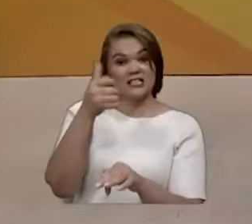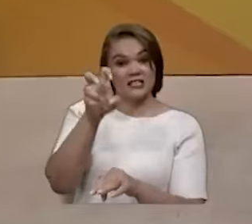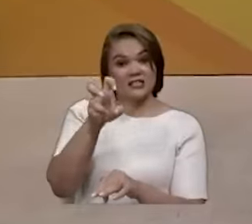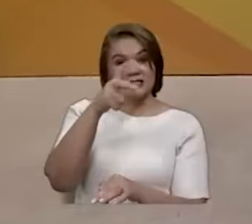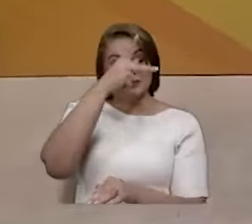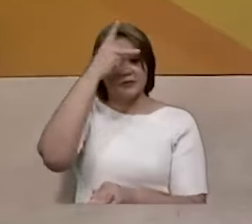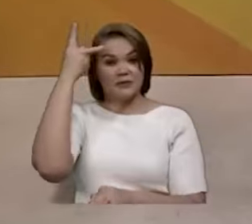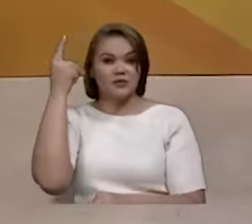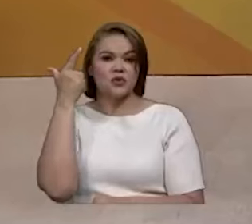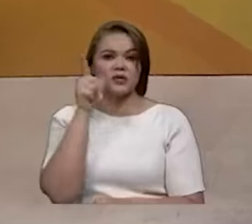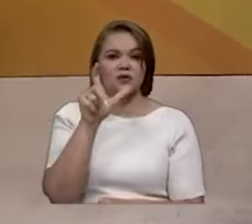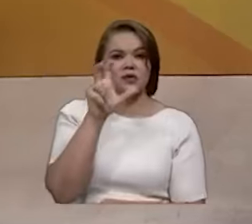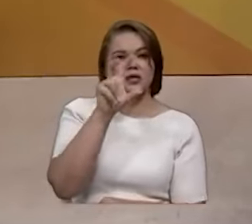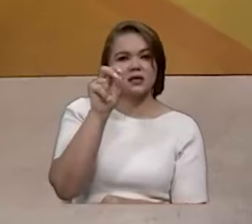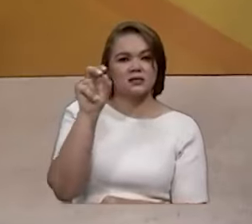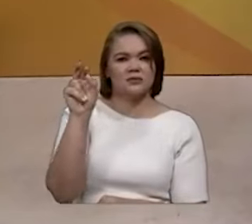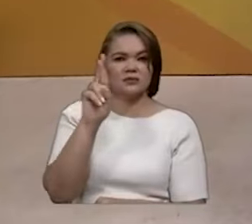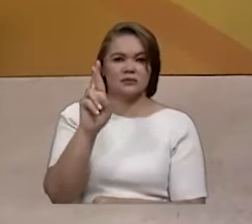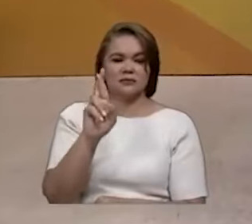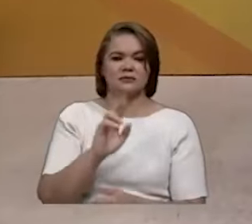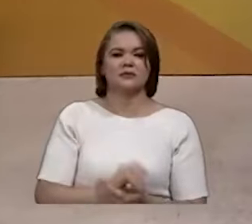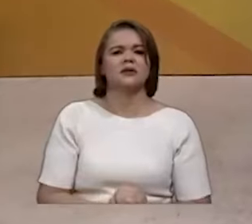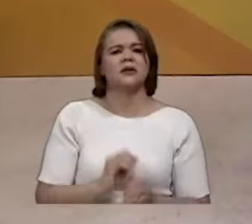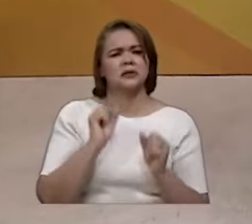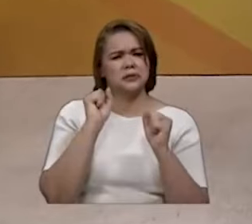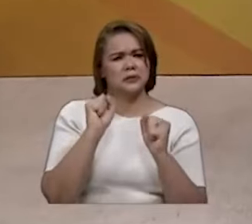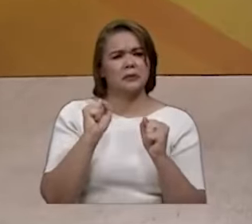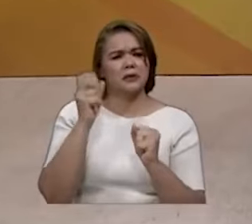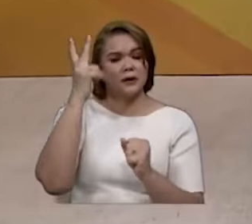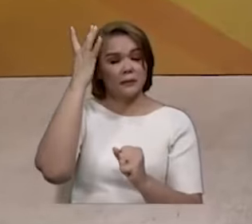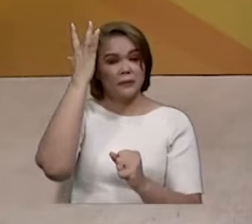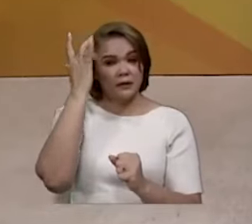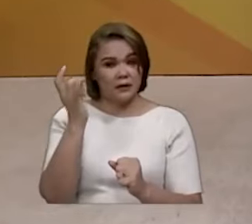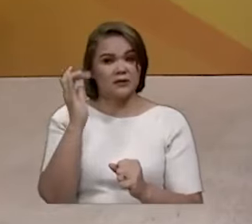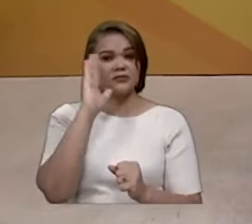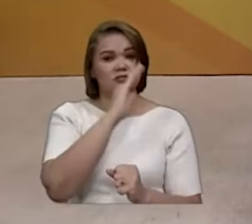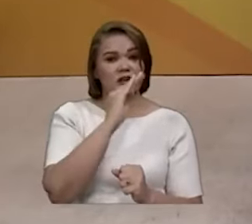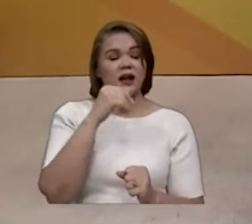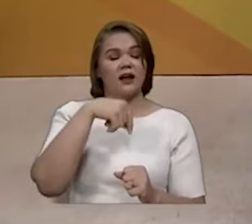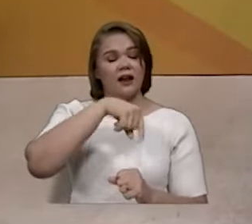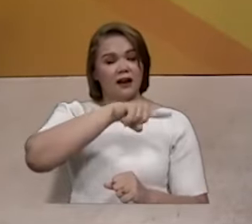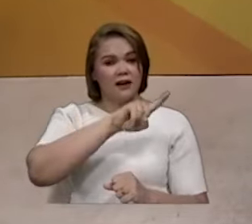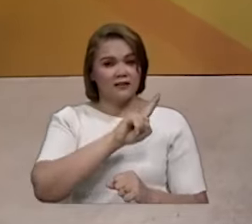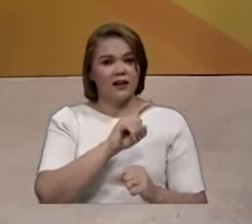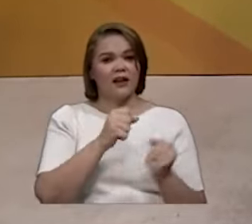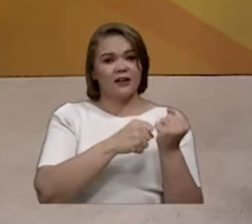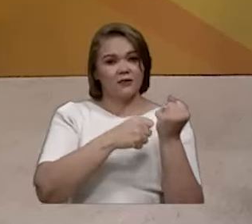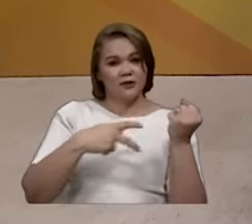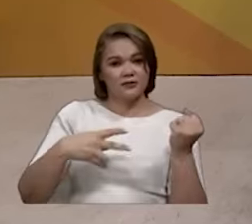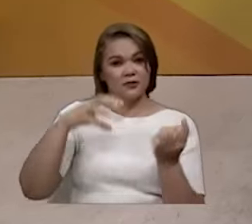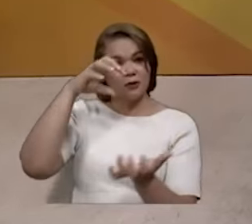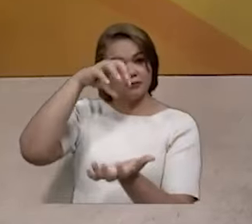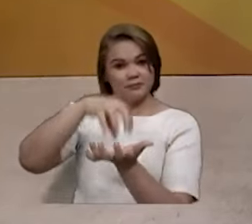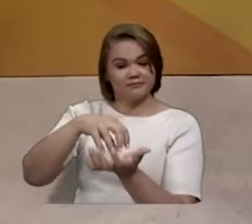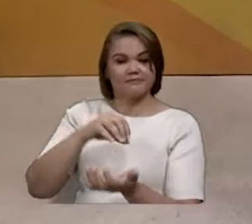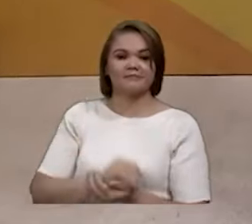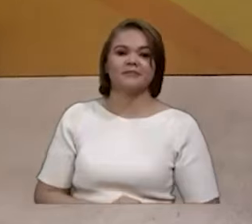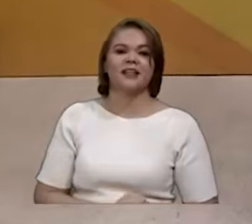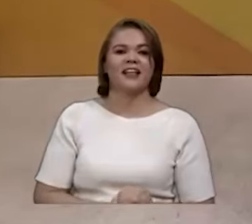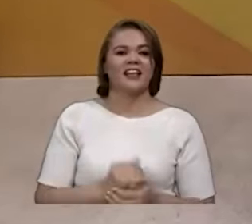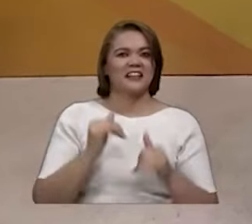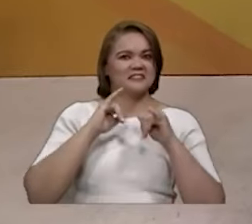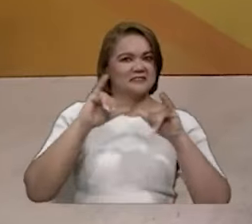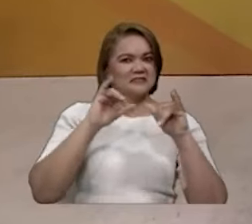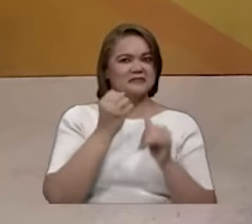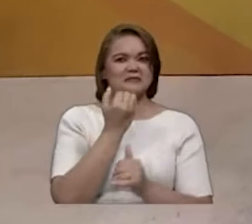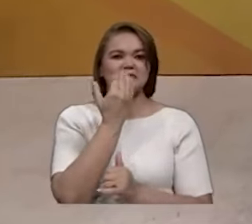com R$500 cada um para receber. Já pode receber já amanhã, tá? Na sede Cajucap. Eita coisa! Boa notícia maravilhosa